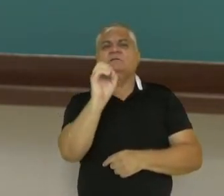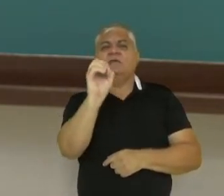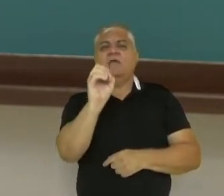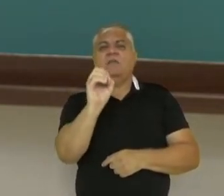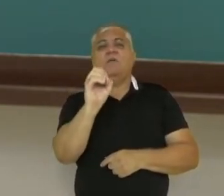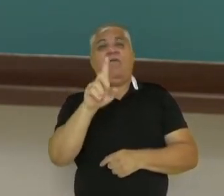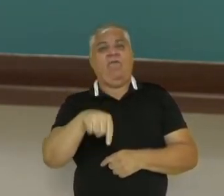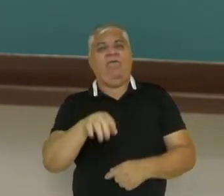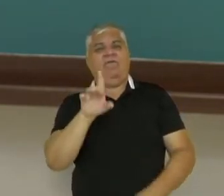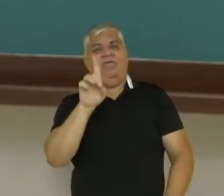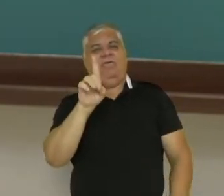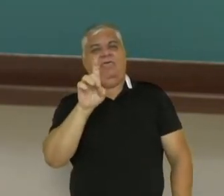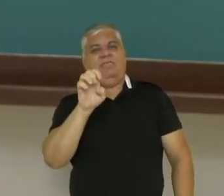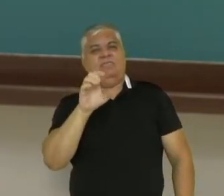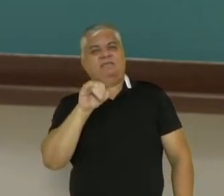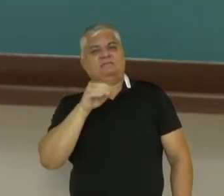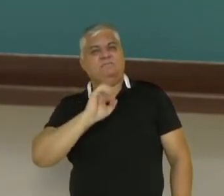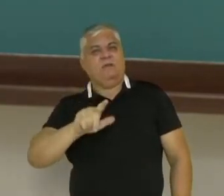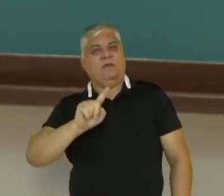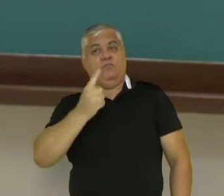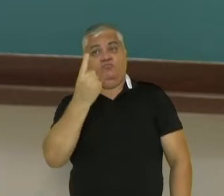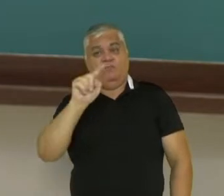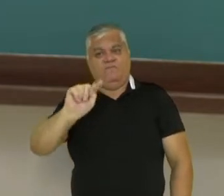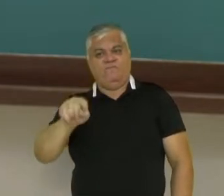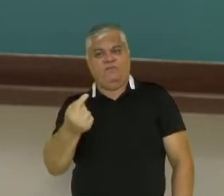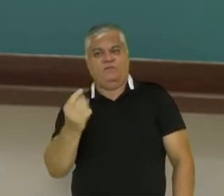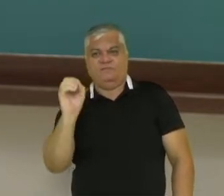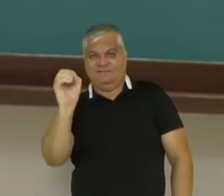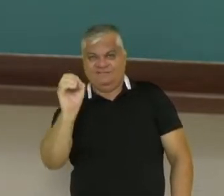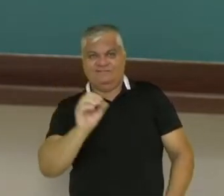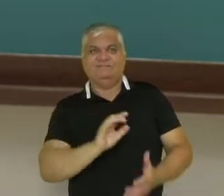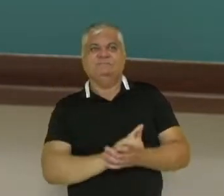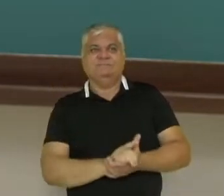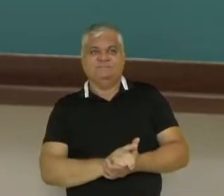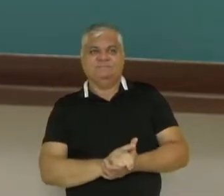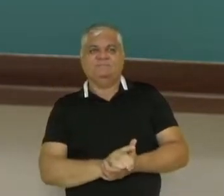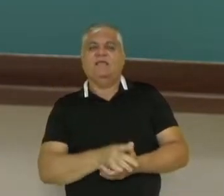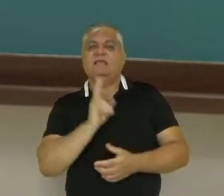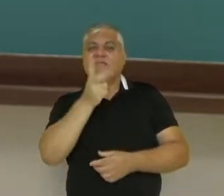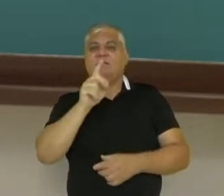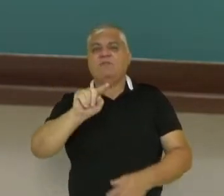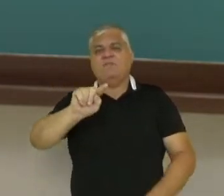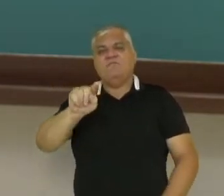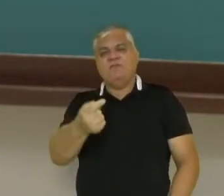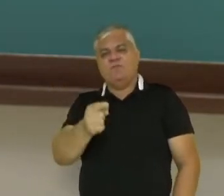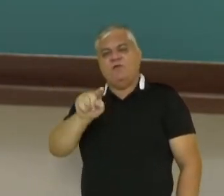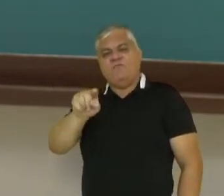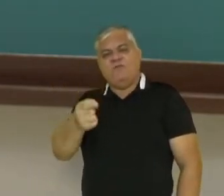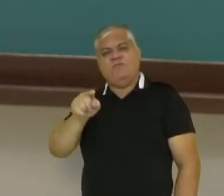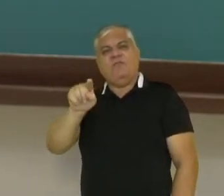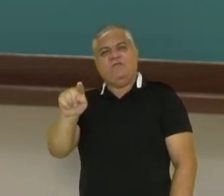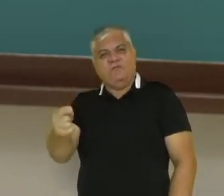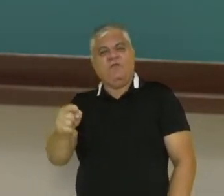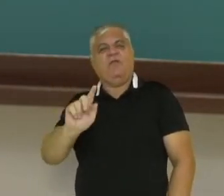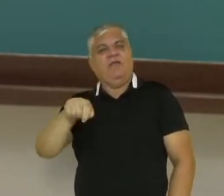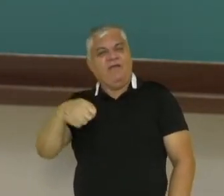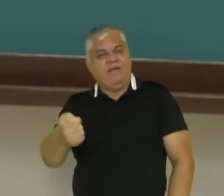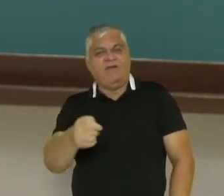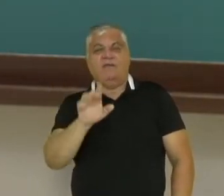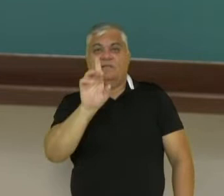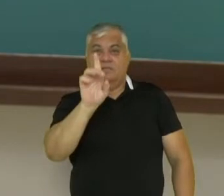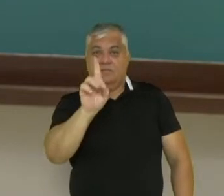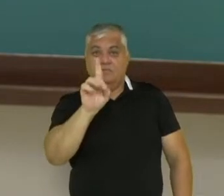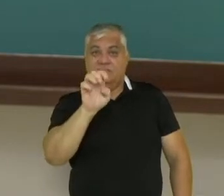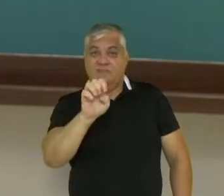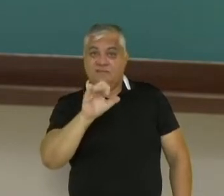é a representação decimal. Representação decimal é o quê? Sempre que eu tenho números acompanhados com vírgulas. Nesse